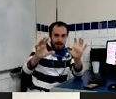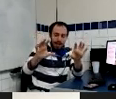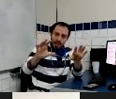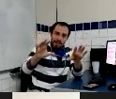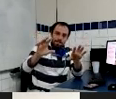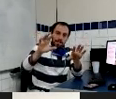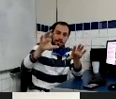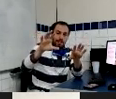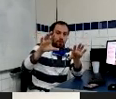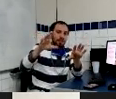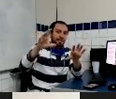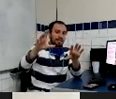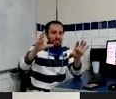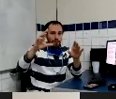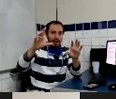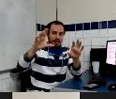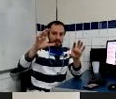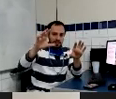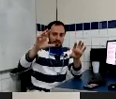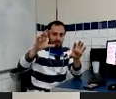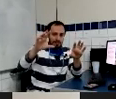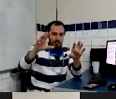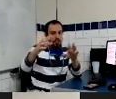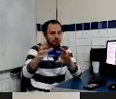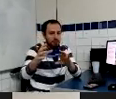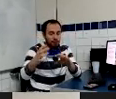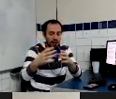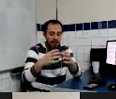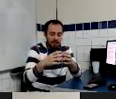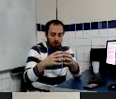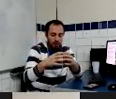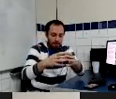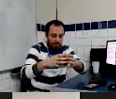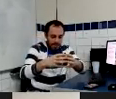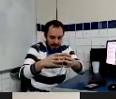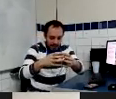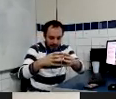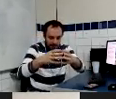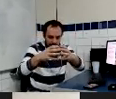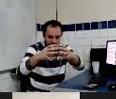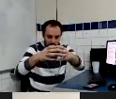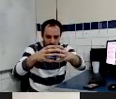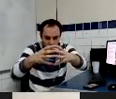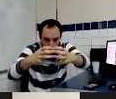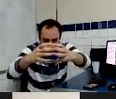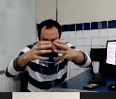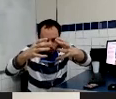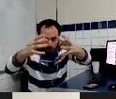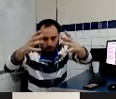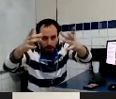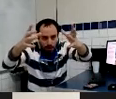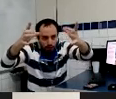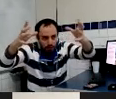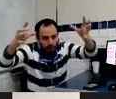E daí você vai começar a ter diferenças. Que tipo de diferenças? Ora, se cada vez esse grupo de